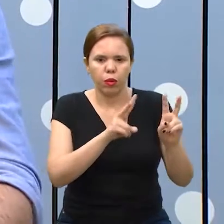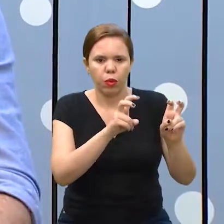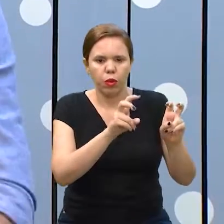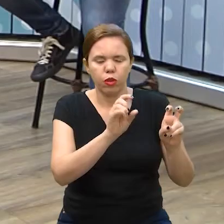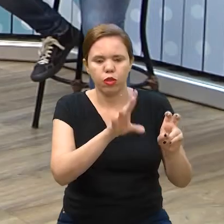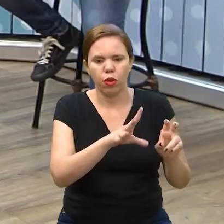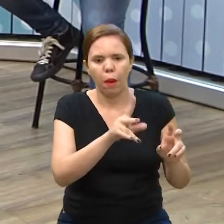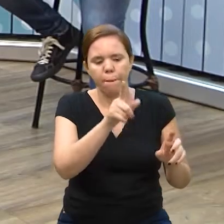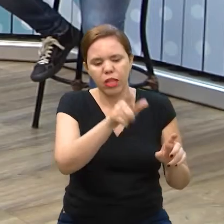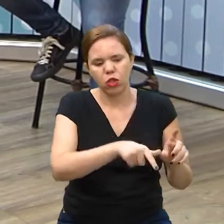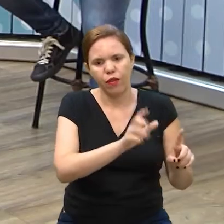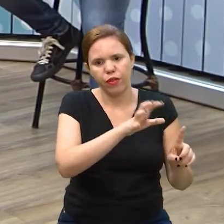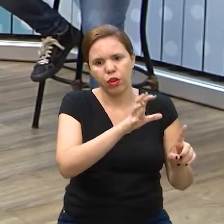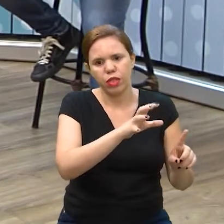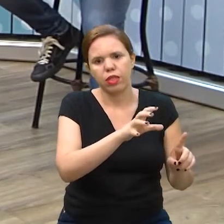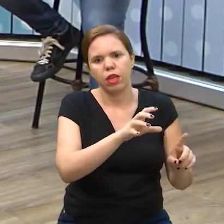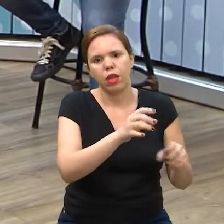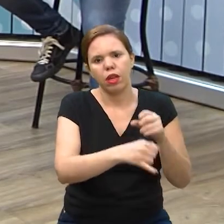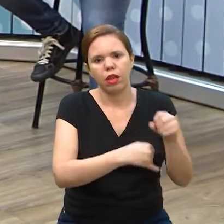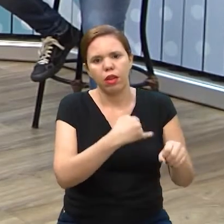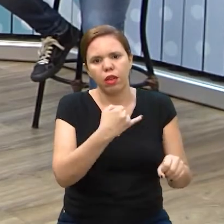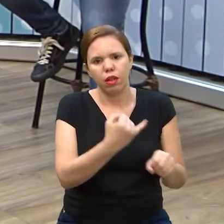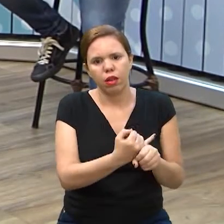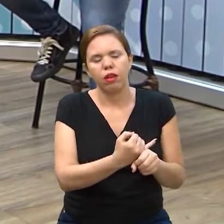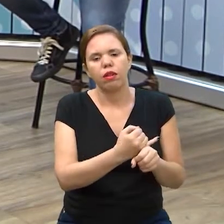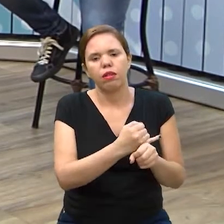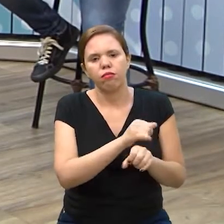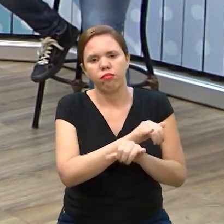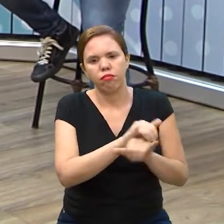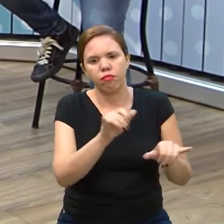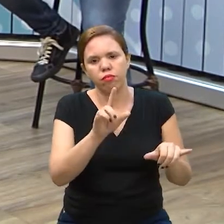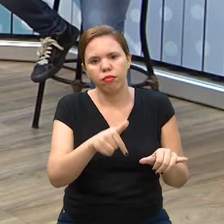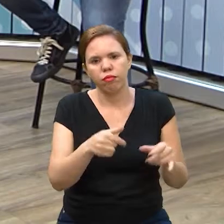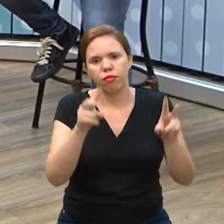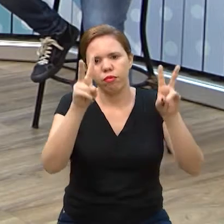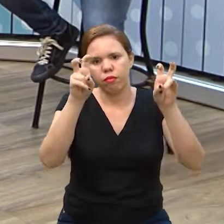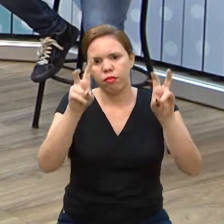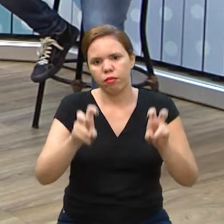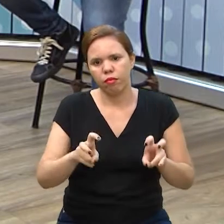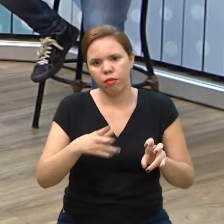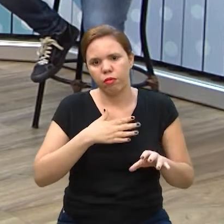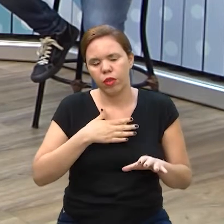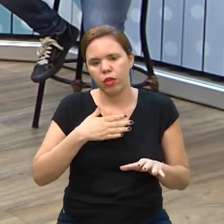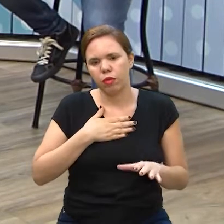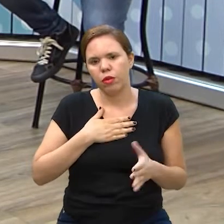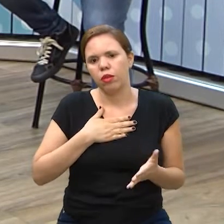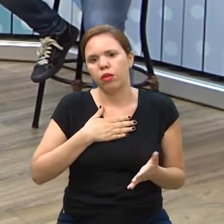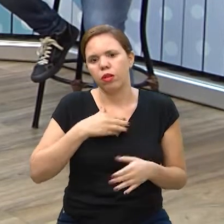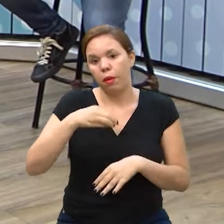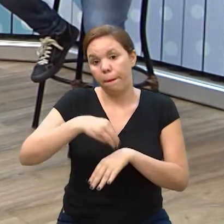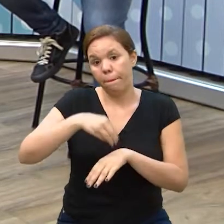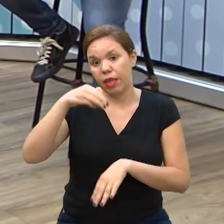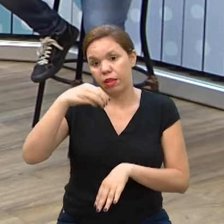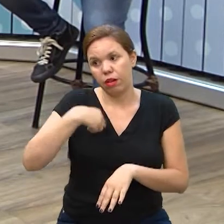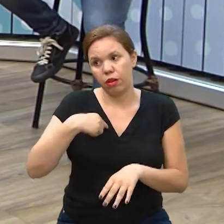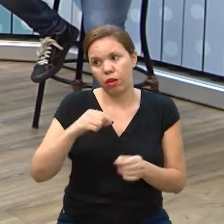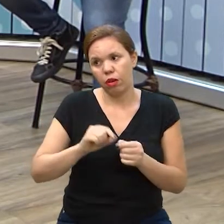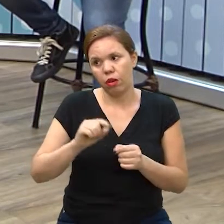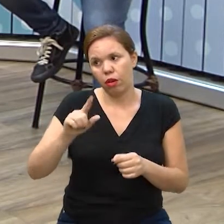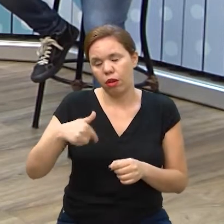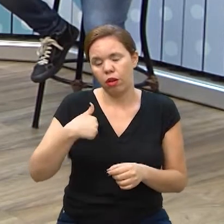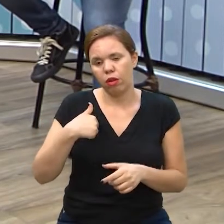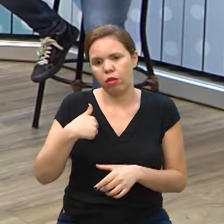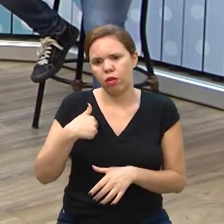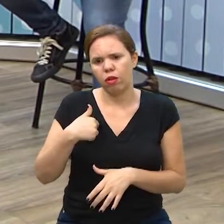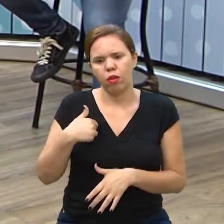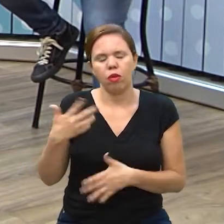que o termo influenciador digital. É justamente esse um dos temas da minha dissertação de mestrado, e